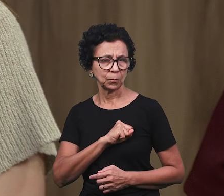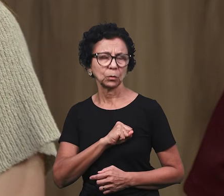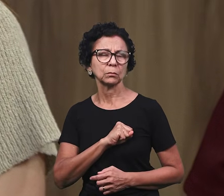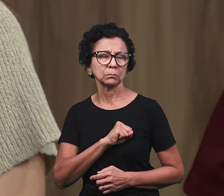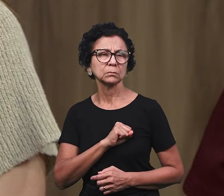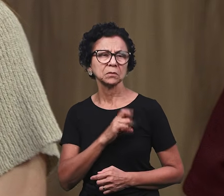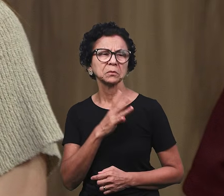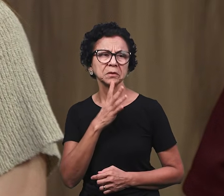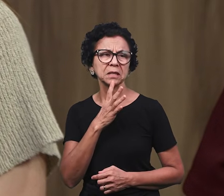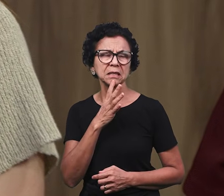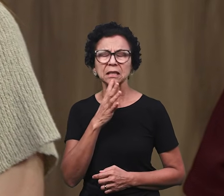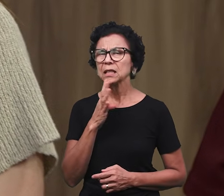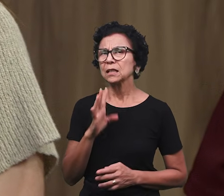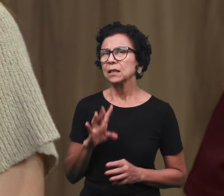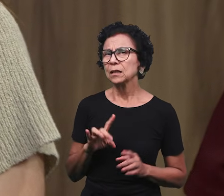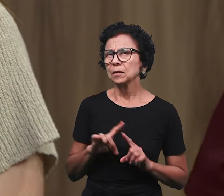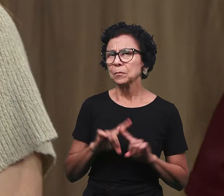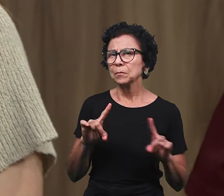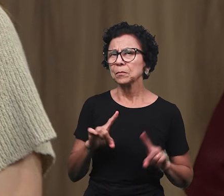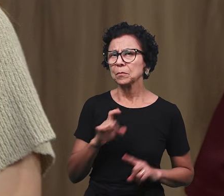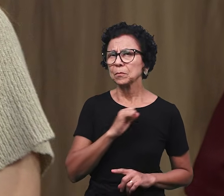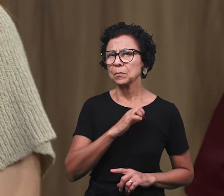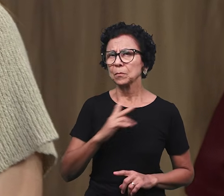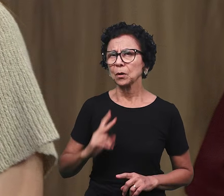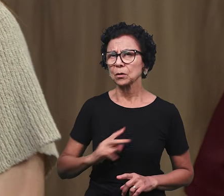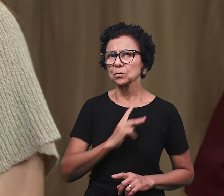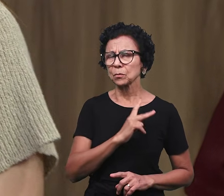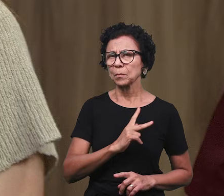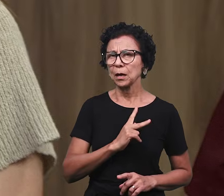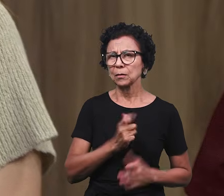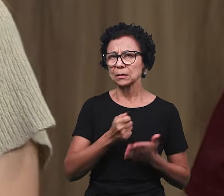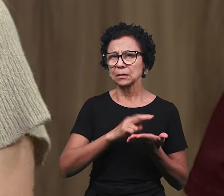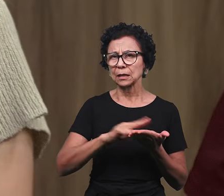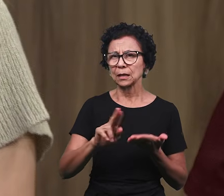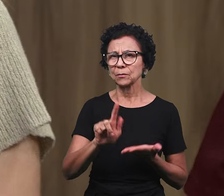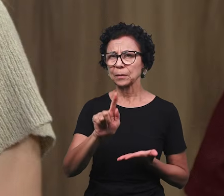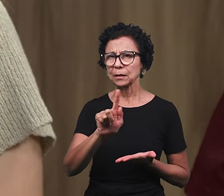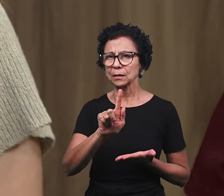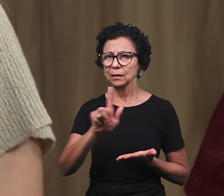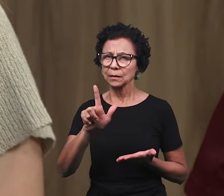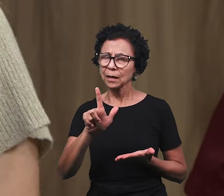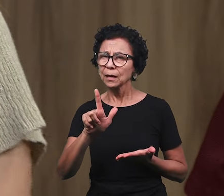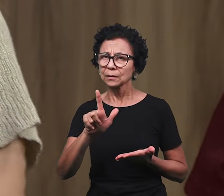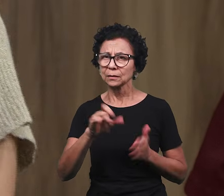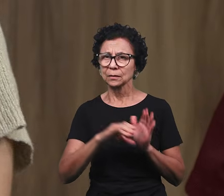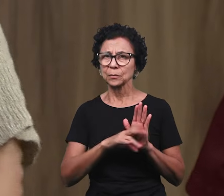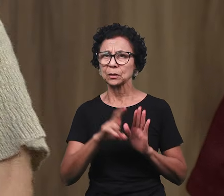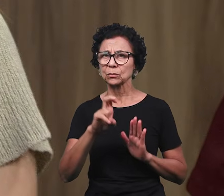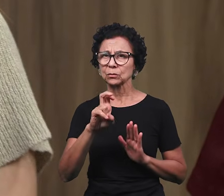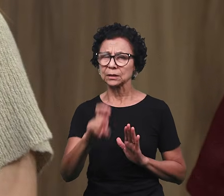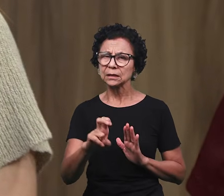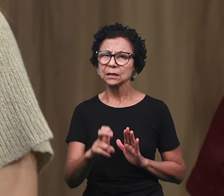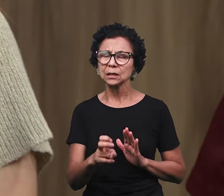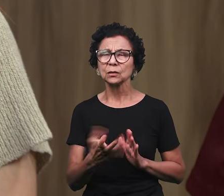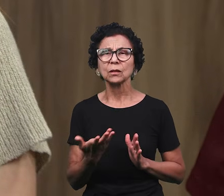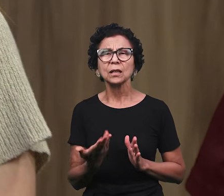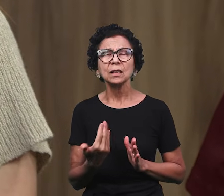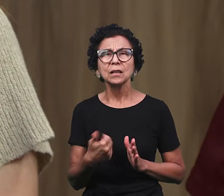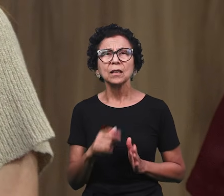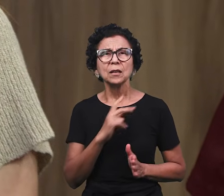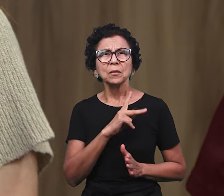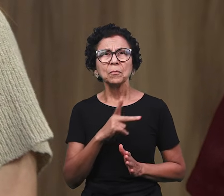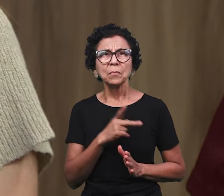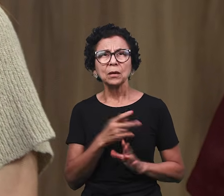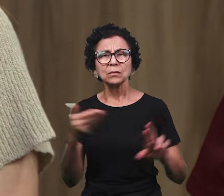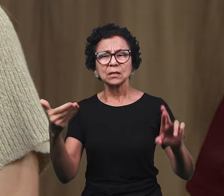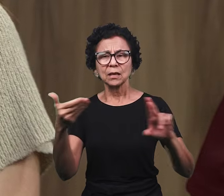queria saber se o amor que Paulo fala em Gálatas 5, qual tipo, na verdade, de amor é esse que ele está falando? E